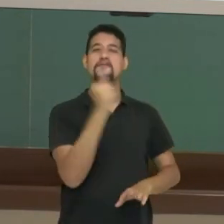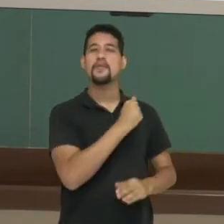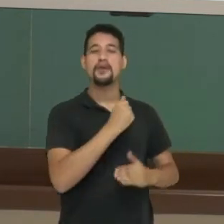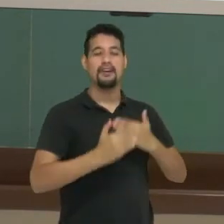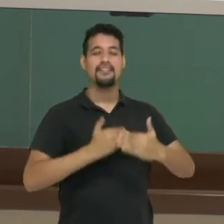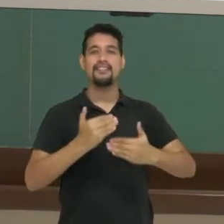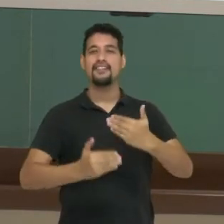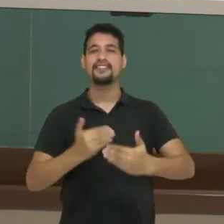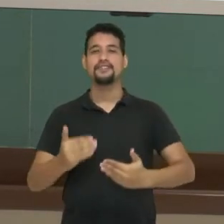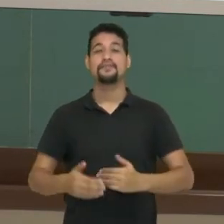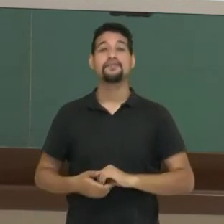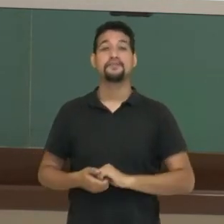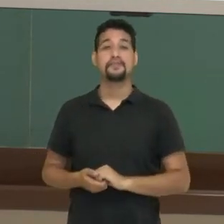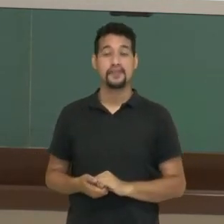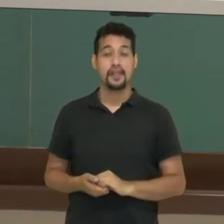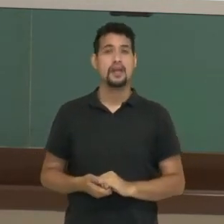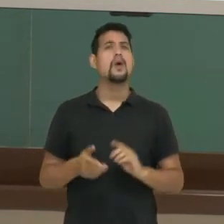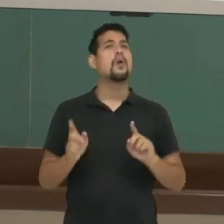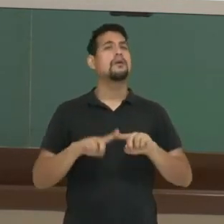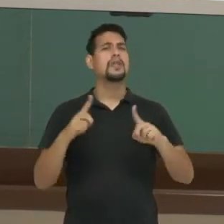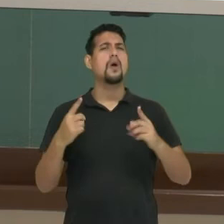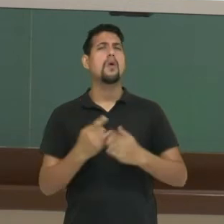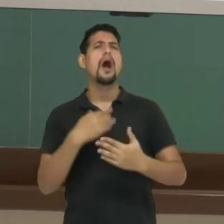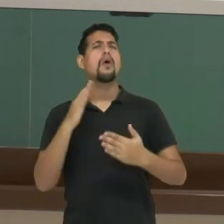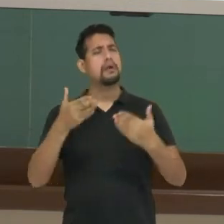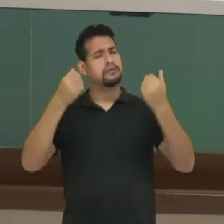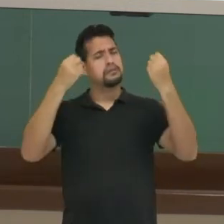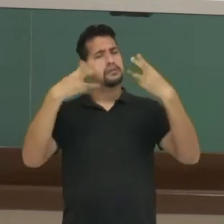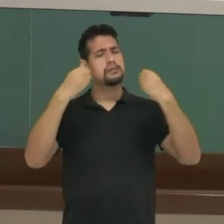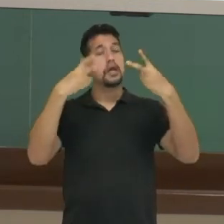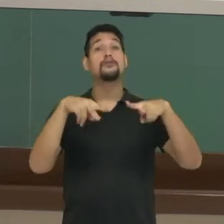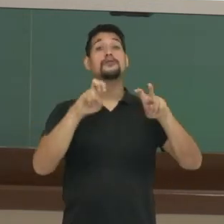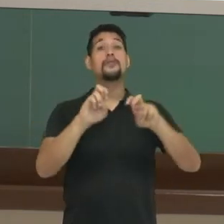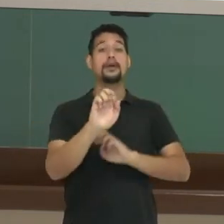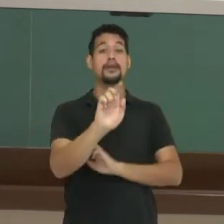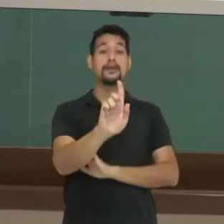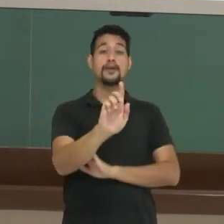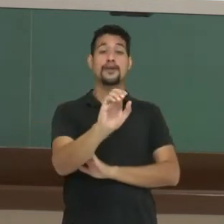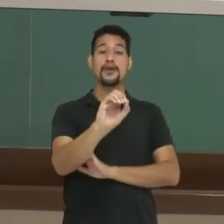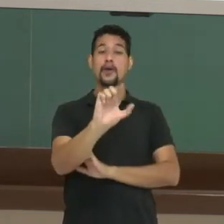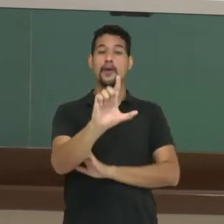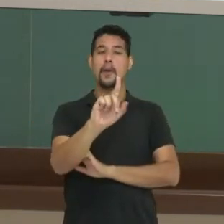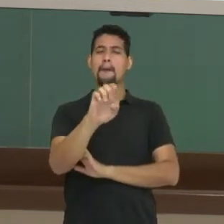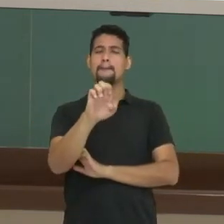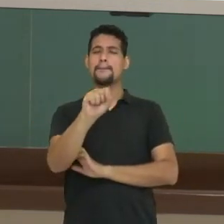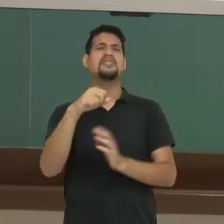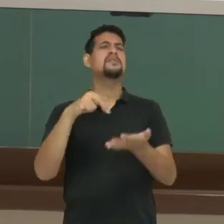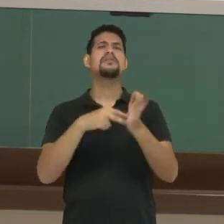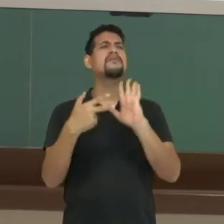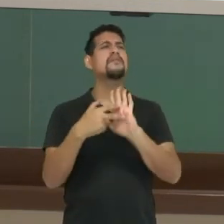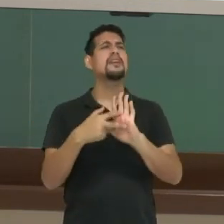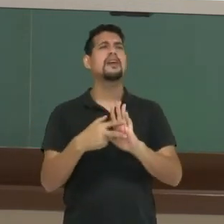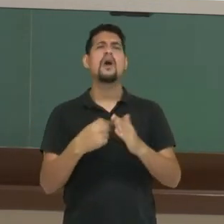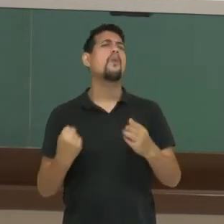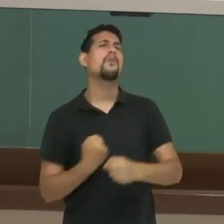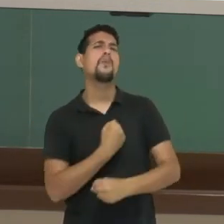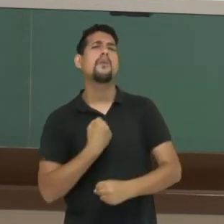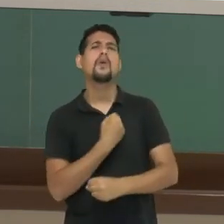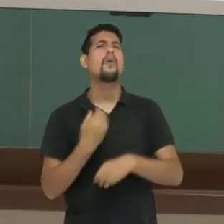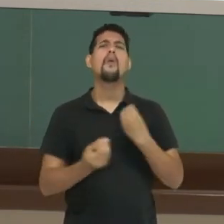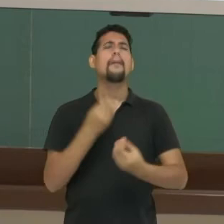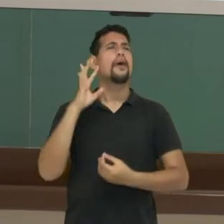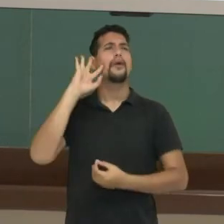adiante. Os golpes, agora nós vamos conhecer esses golpes, quais são eles, como eles